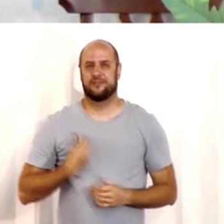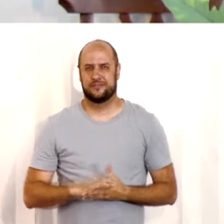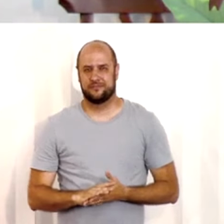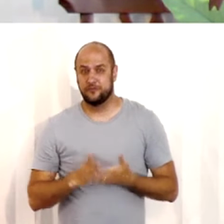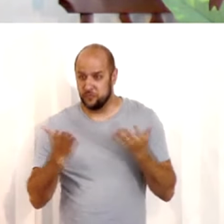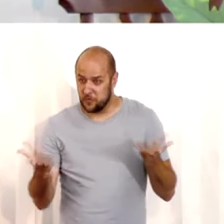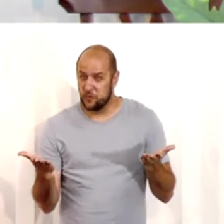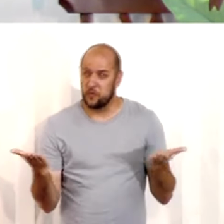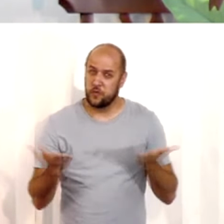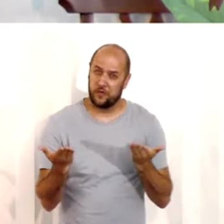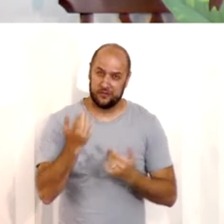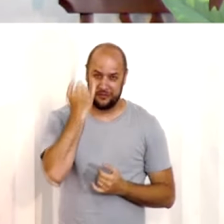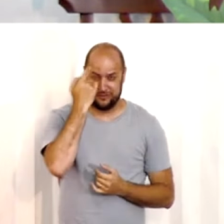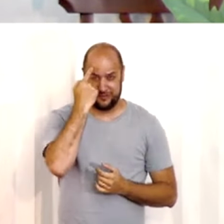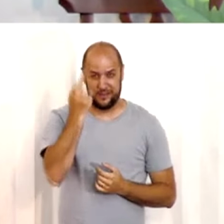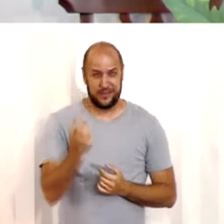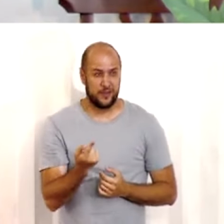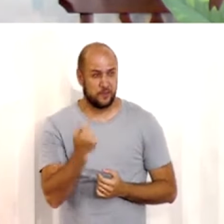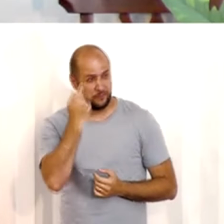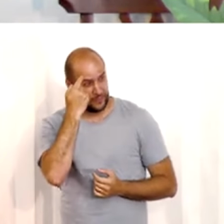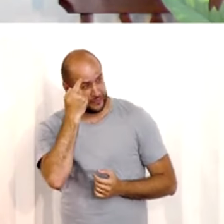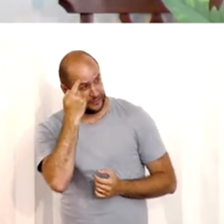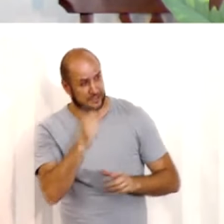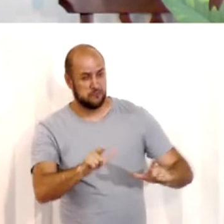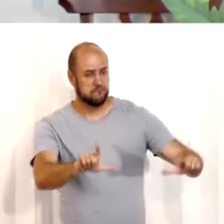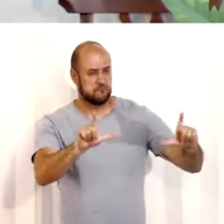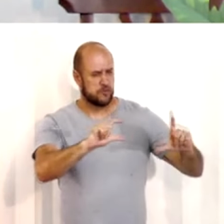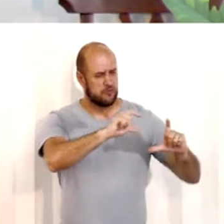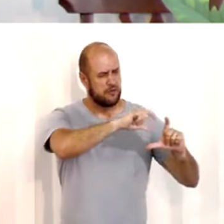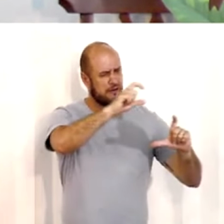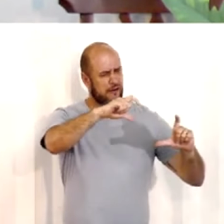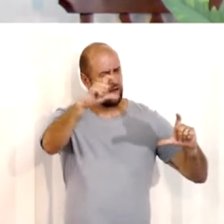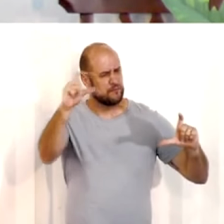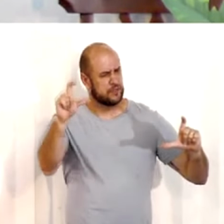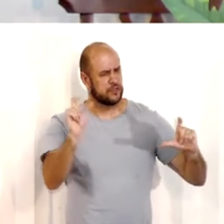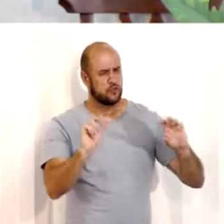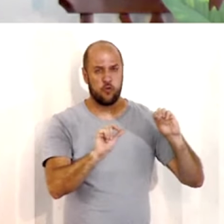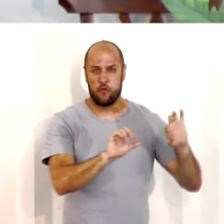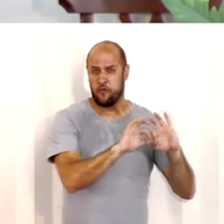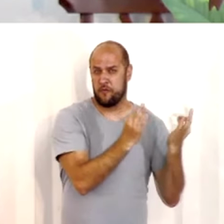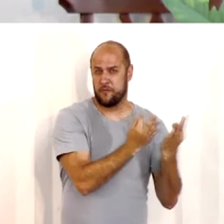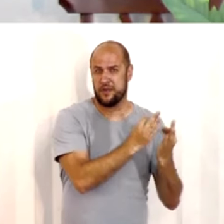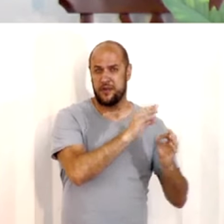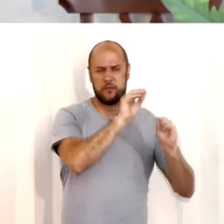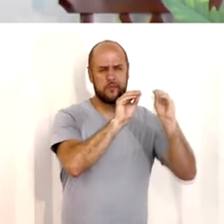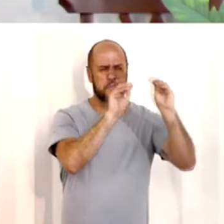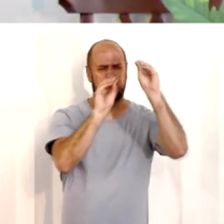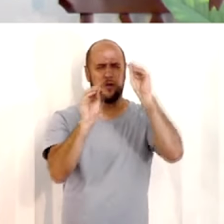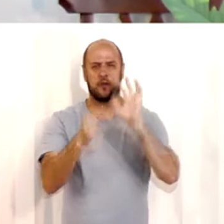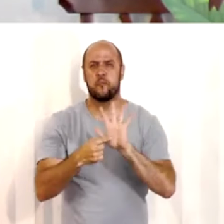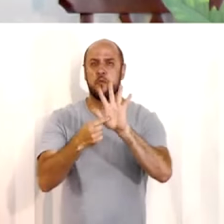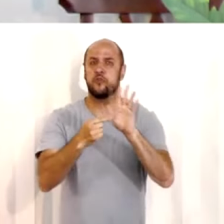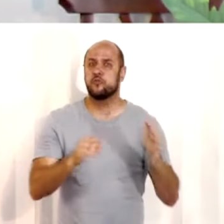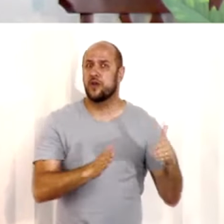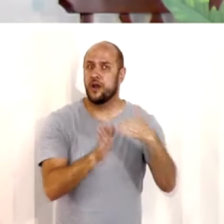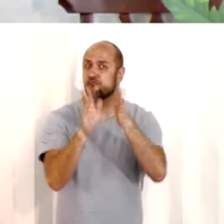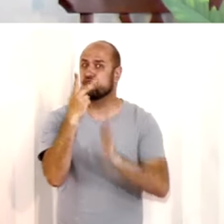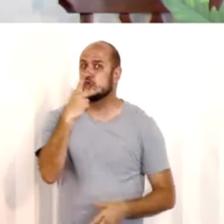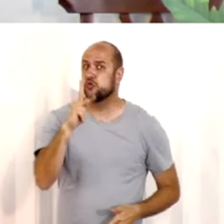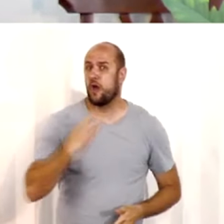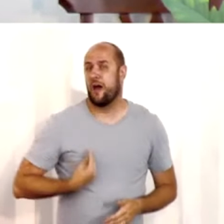nessa folha, que isso fosse diante de vocês um retrato da caminhada de vocês. Um